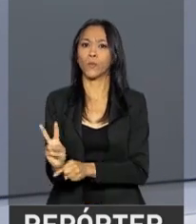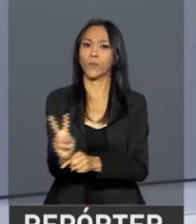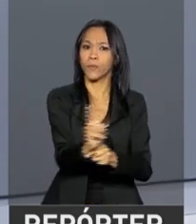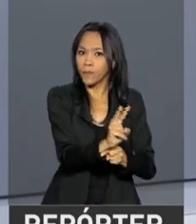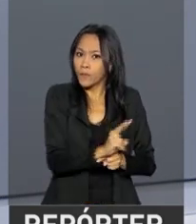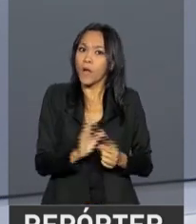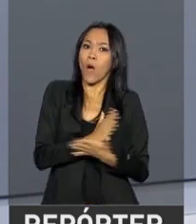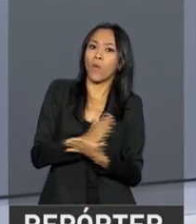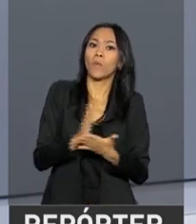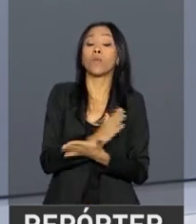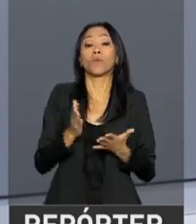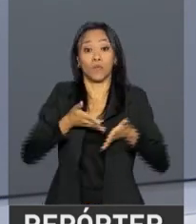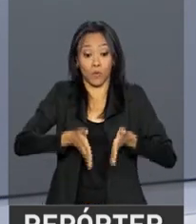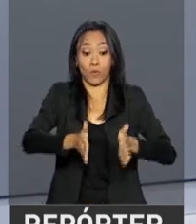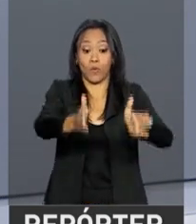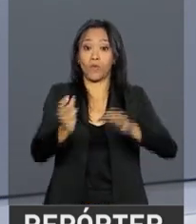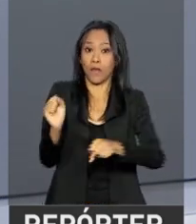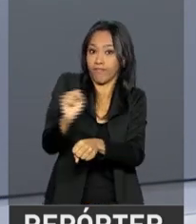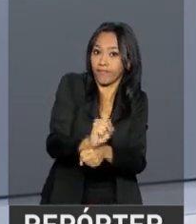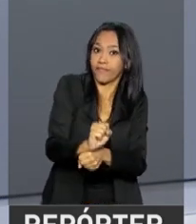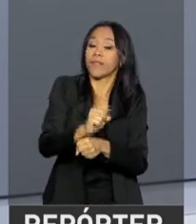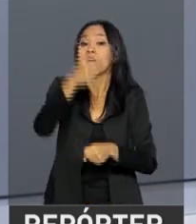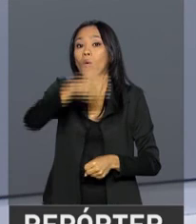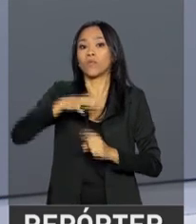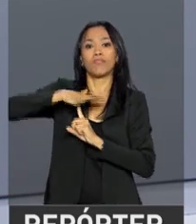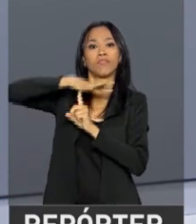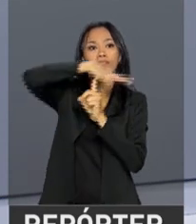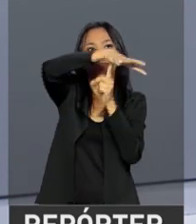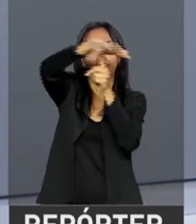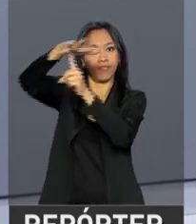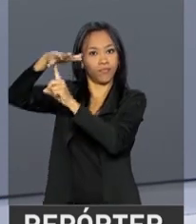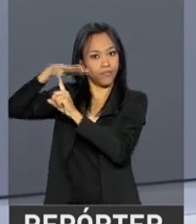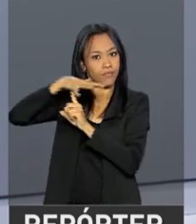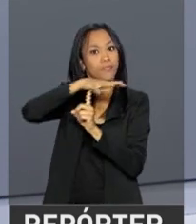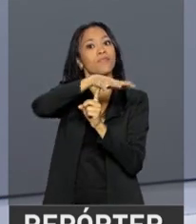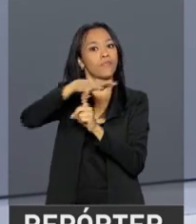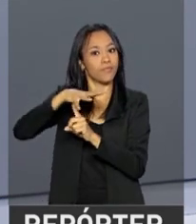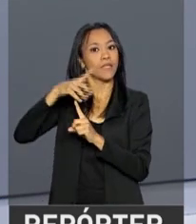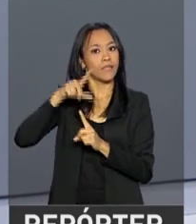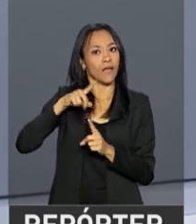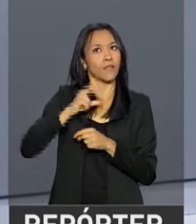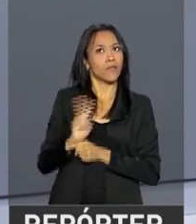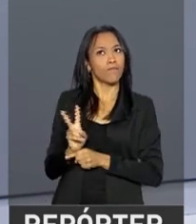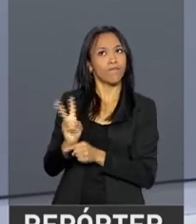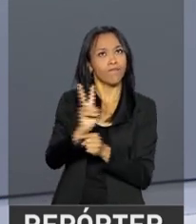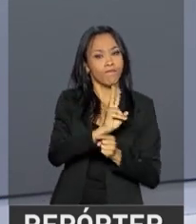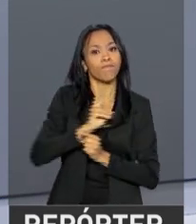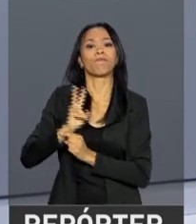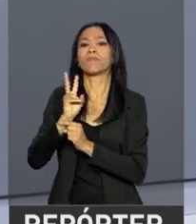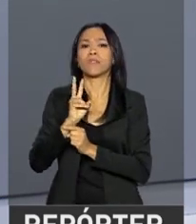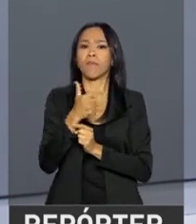interditadas e o espaço aéreo está controlado com restrições para aeronaves civis mas não há interferência nas operações